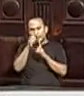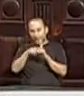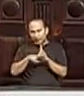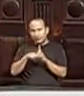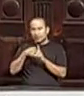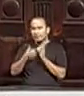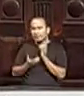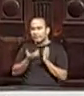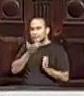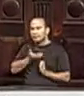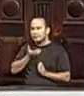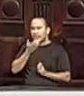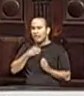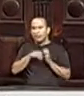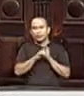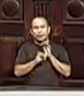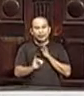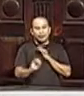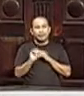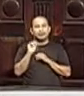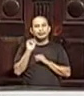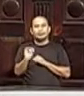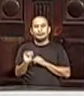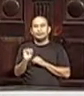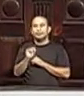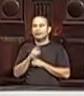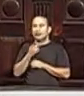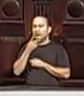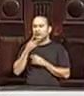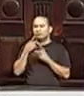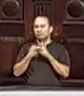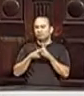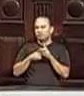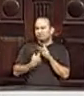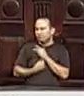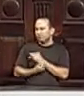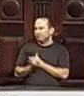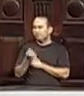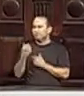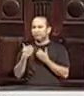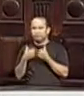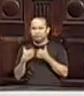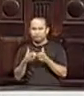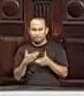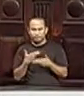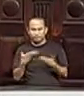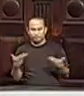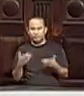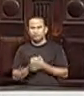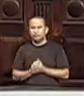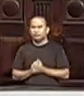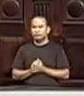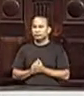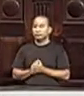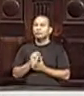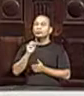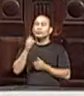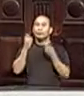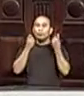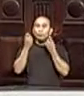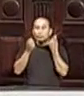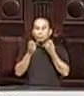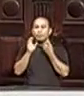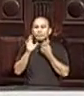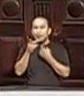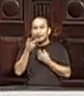dezembro, uma vez que serão definidos os reajustes tarifários dos nossos modais de transporte. E o que me preocupa,